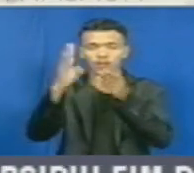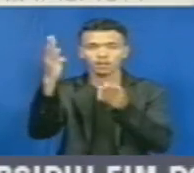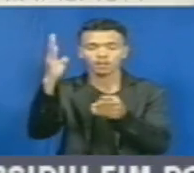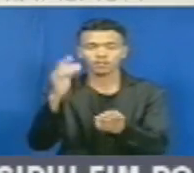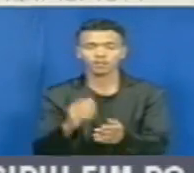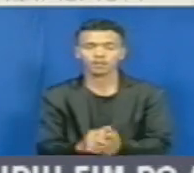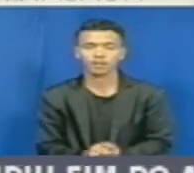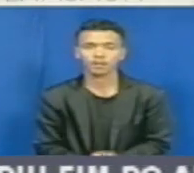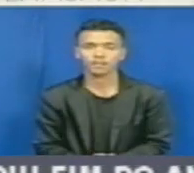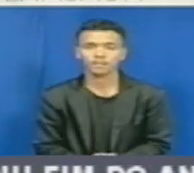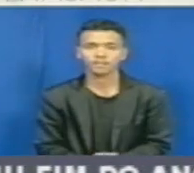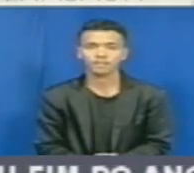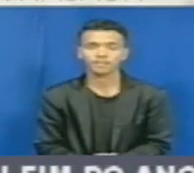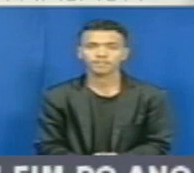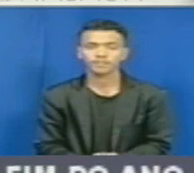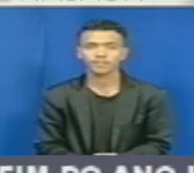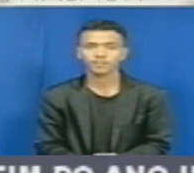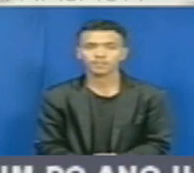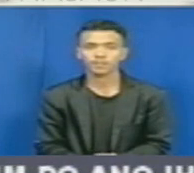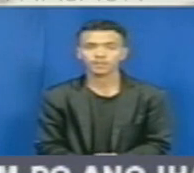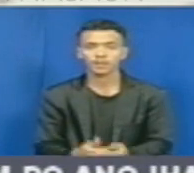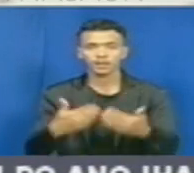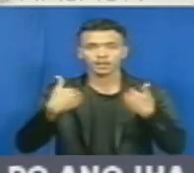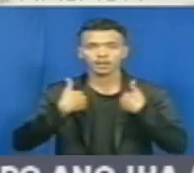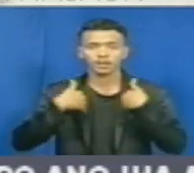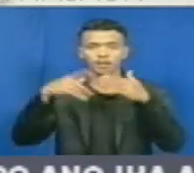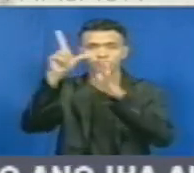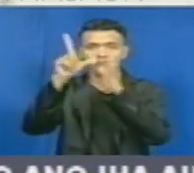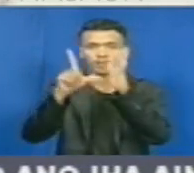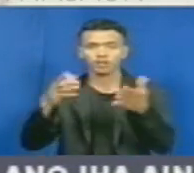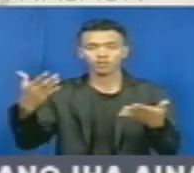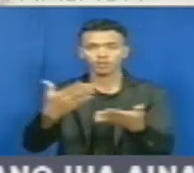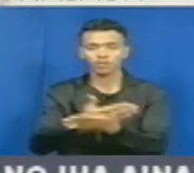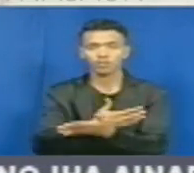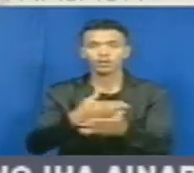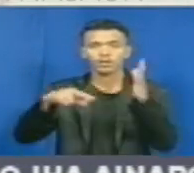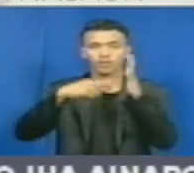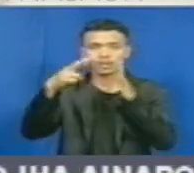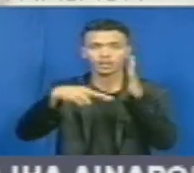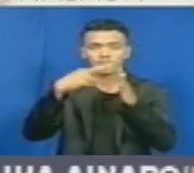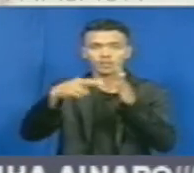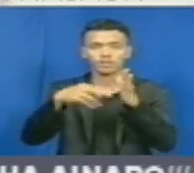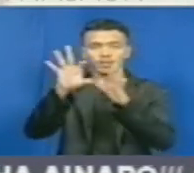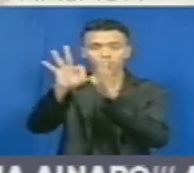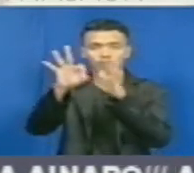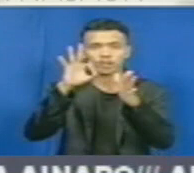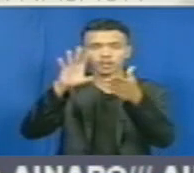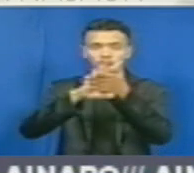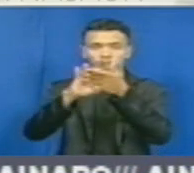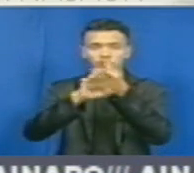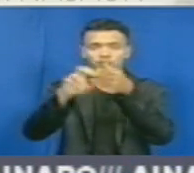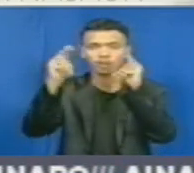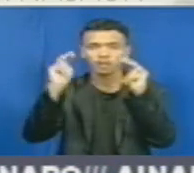né, e a alteração lei com o requisitos e de NB, mas se a pode reta um cartão eleitoral, mas tem